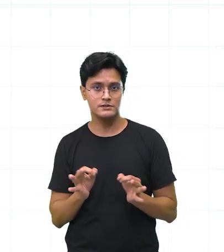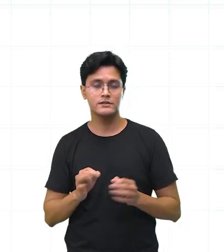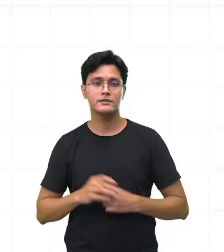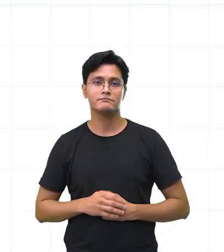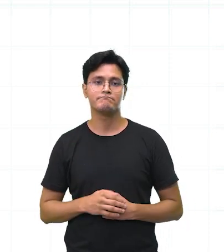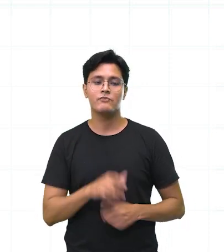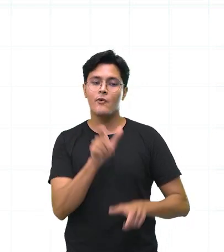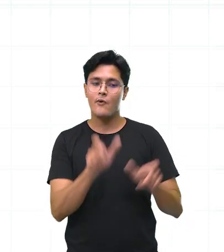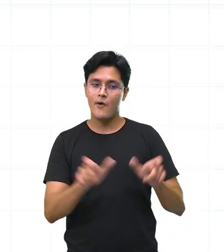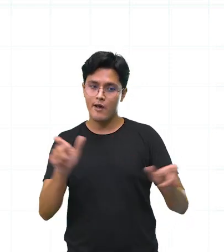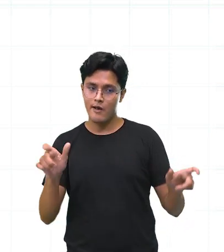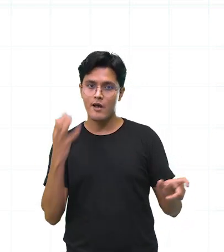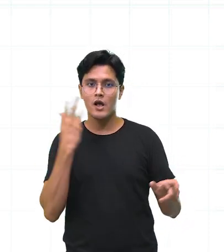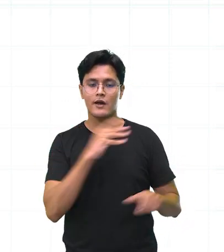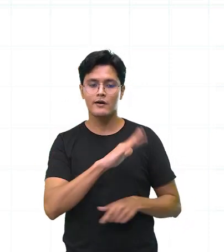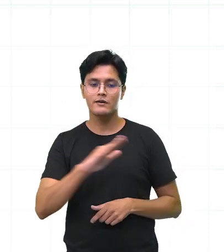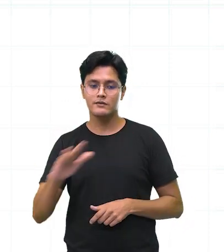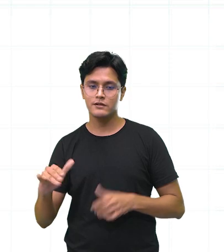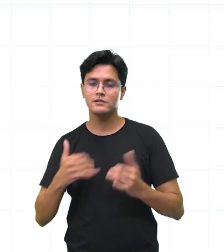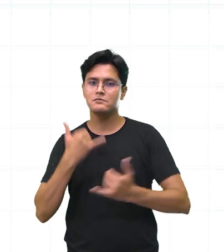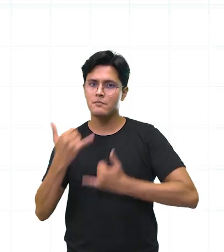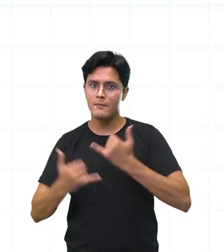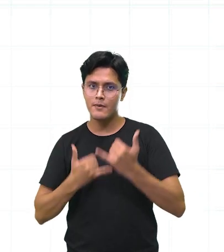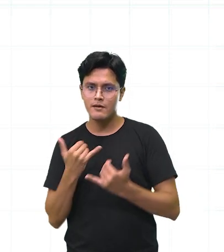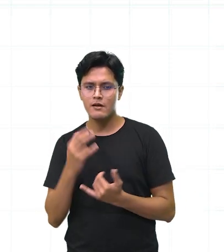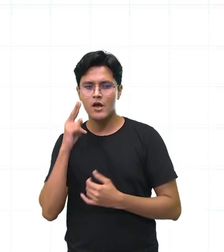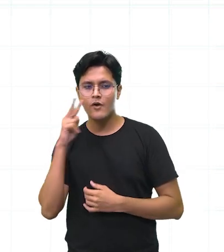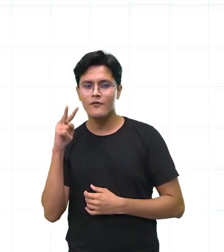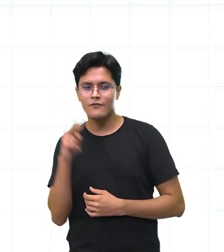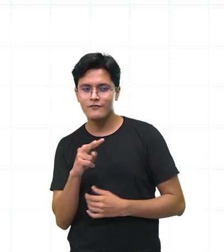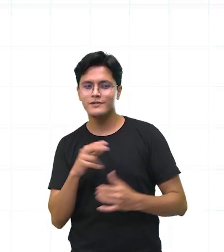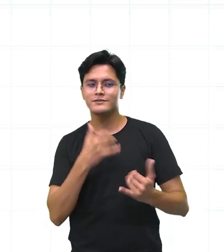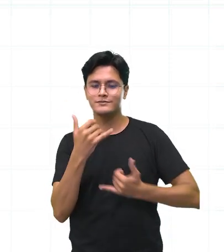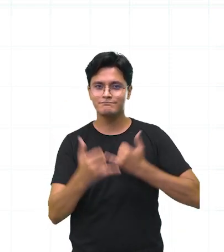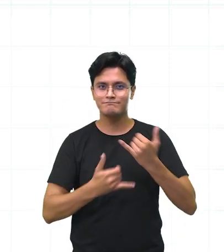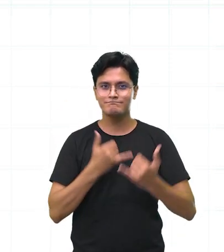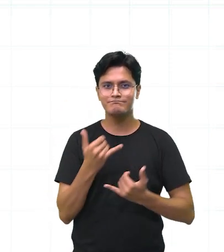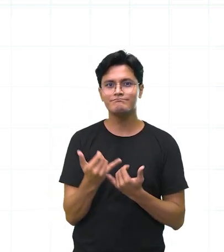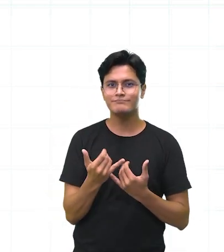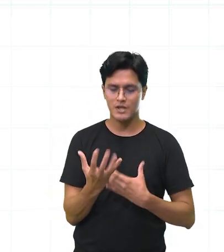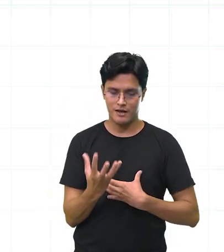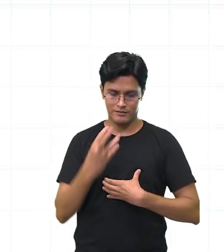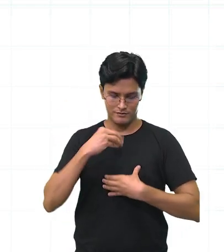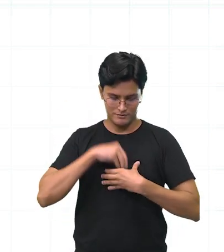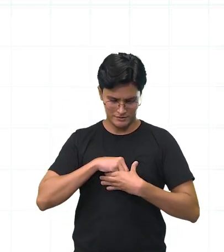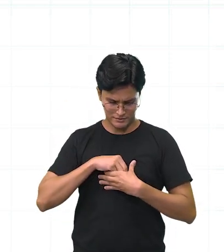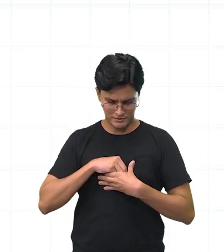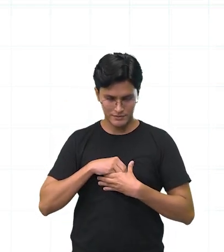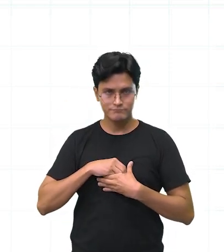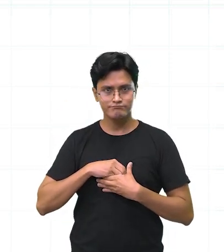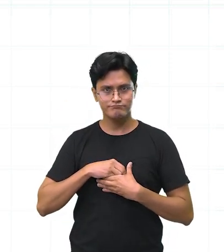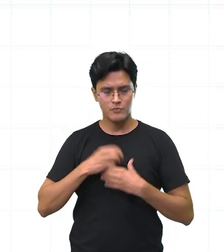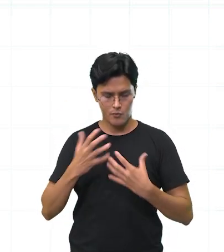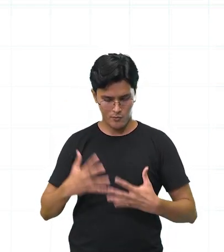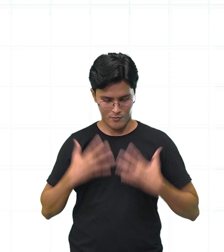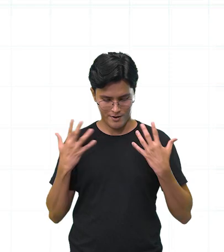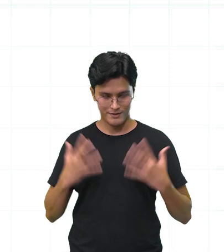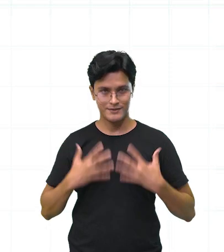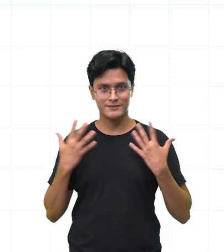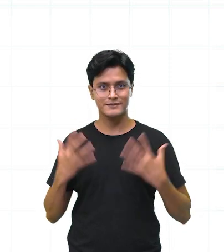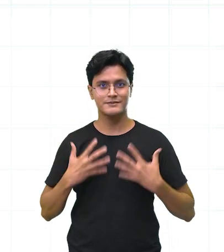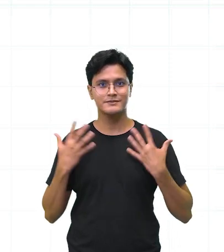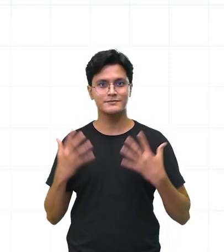brincam e eu as ouço brincar, qualquer coisa em minha alma começa a se